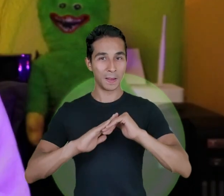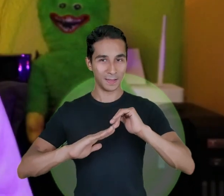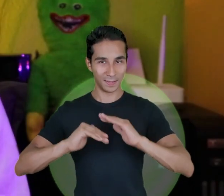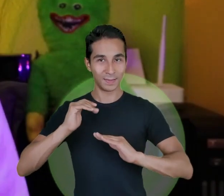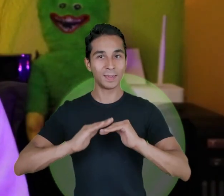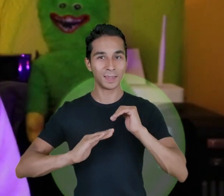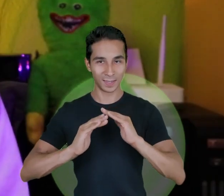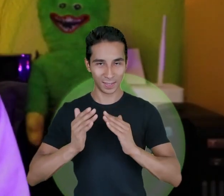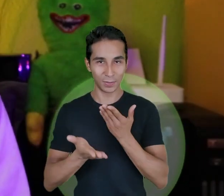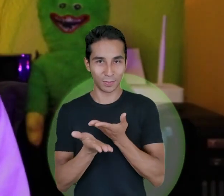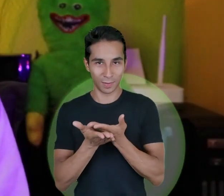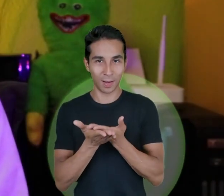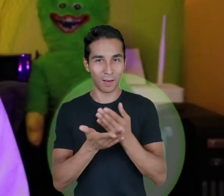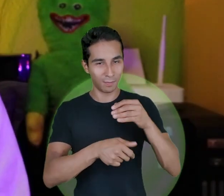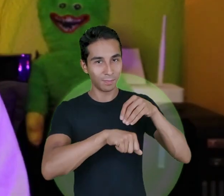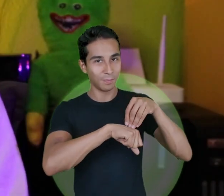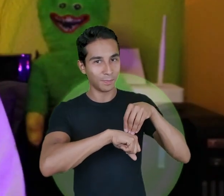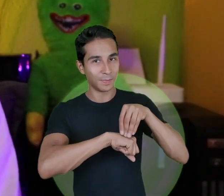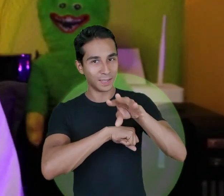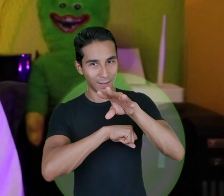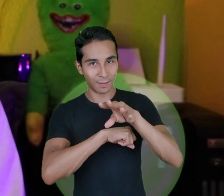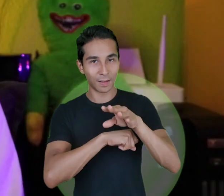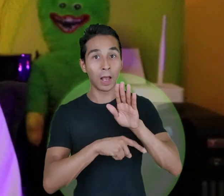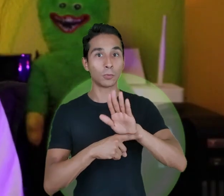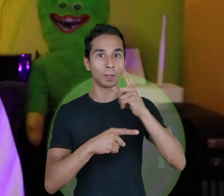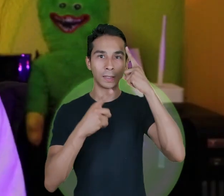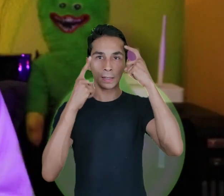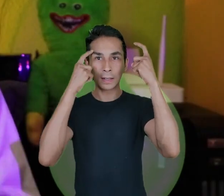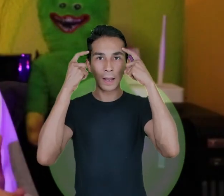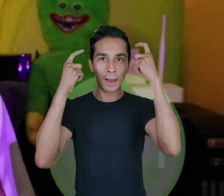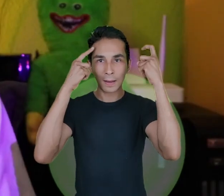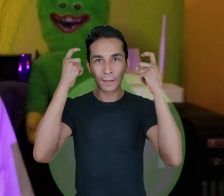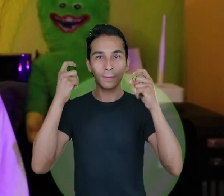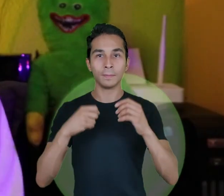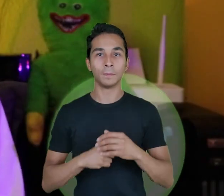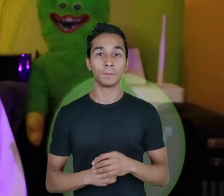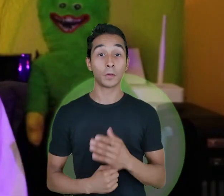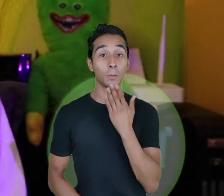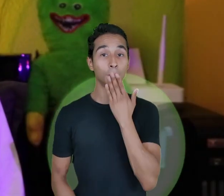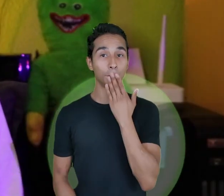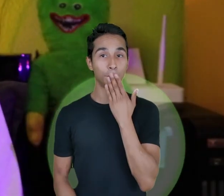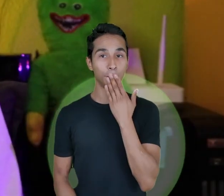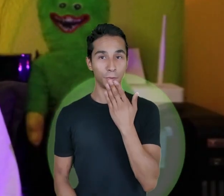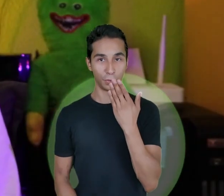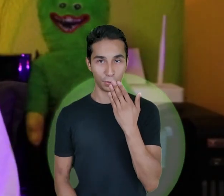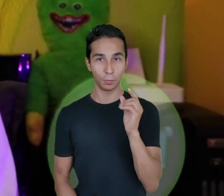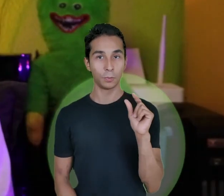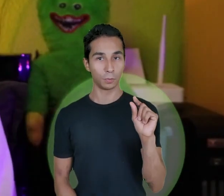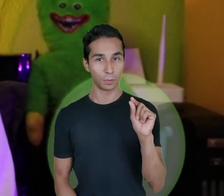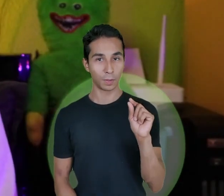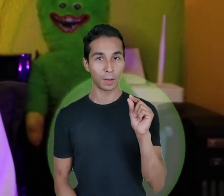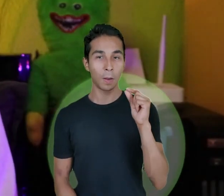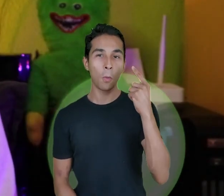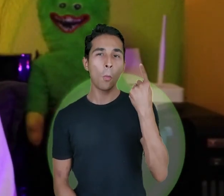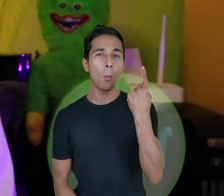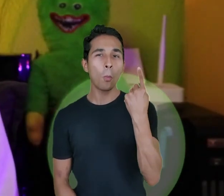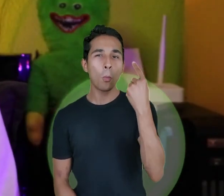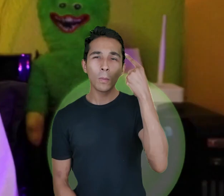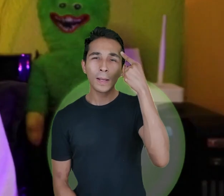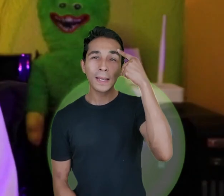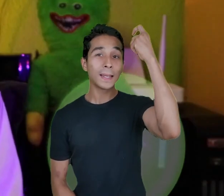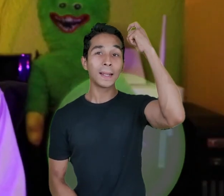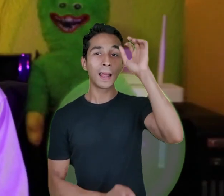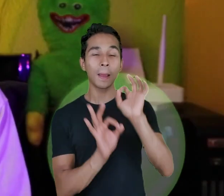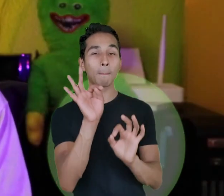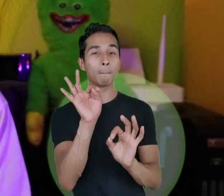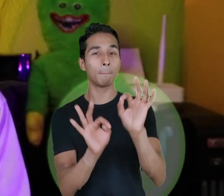Tá friccionando pensamentos e ideias. E a primeira coisa que eu vou pedir para vocês é que vocês pensem em uma ideia ou num projeto